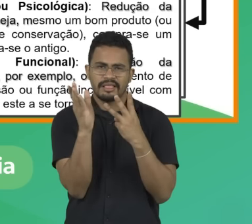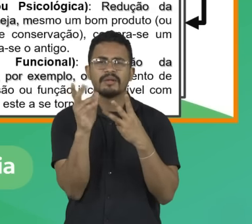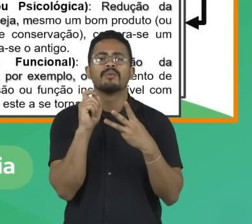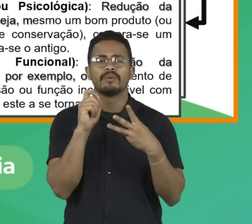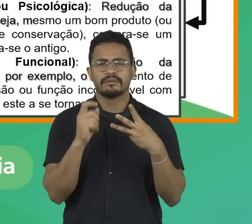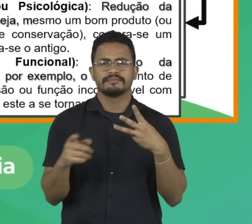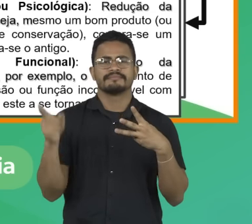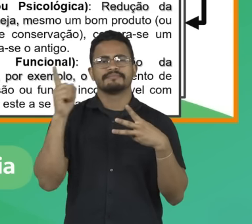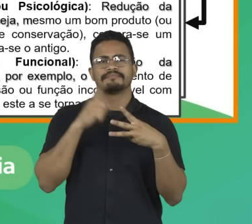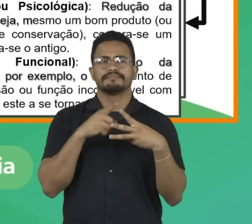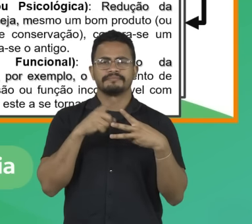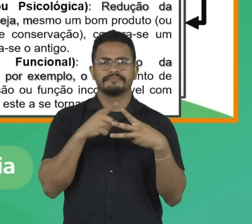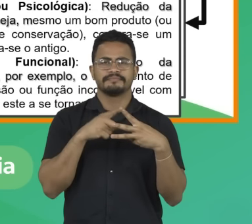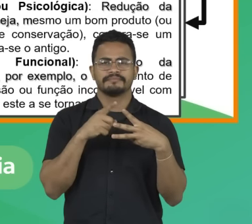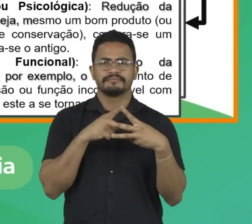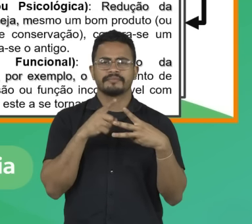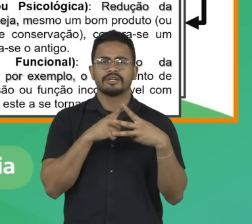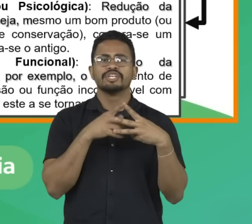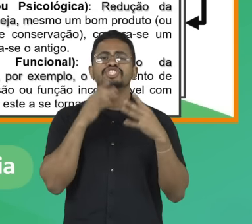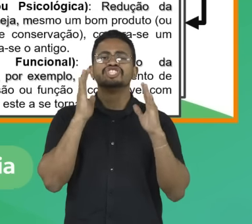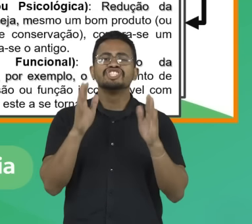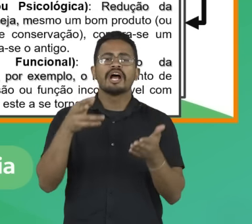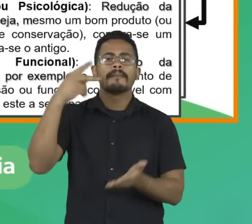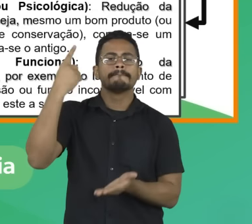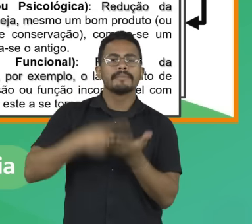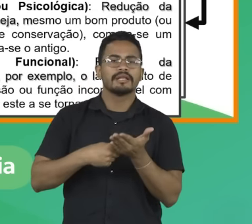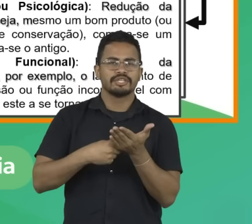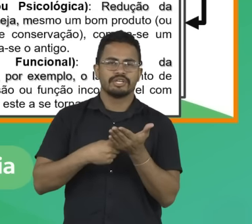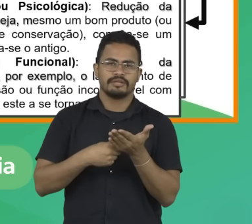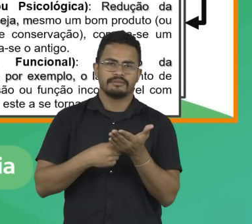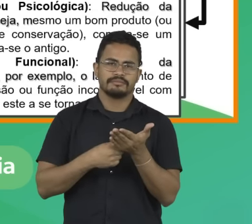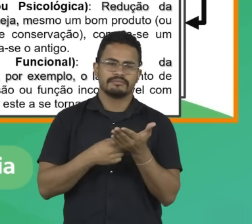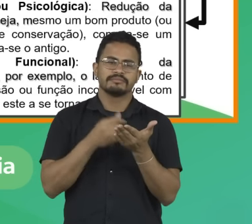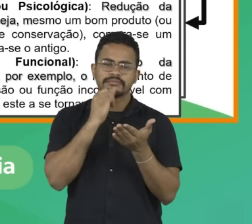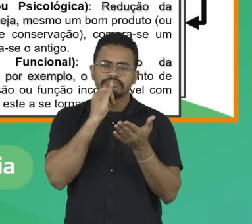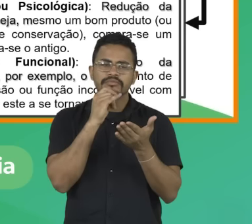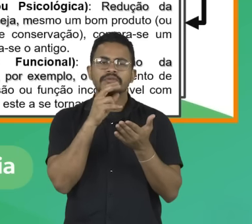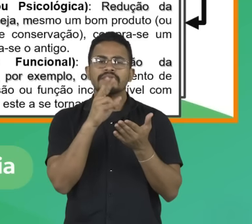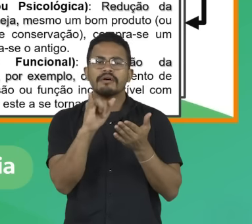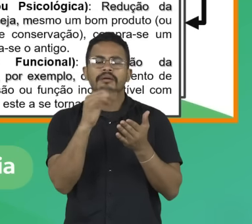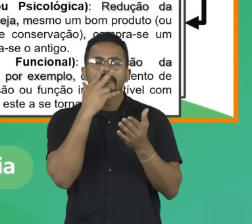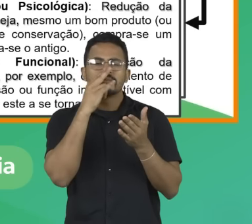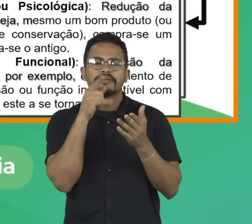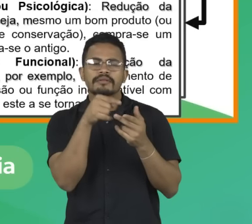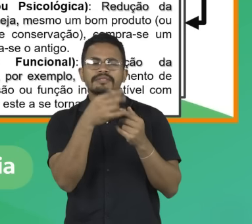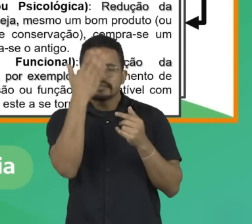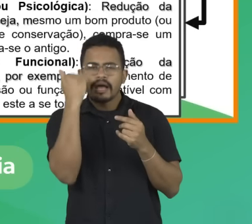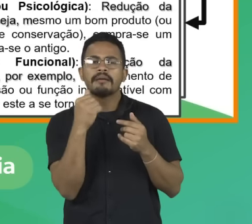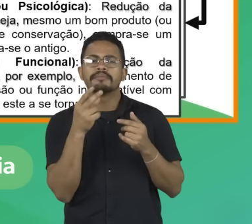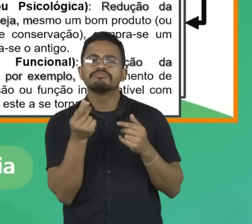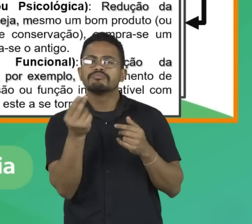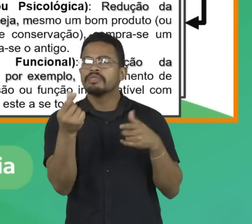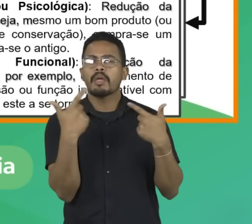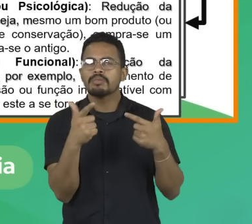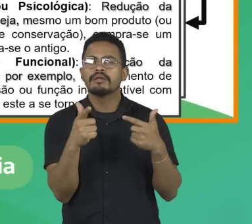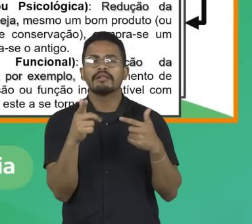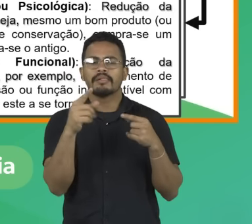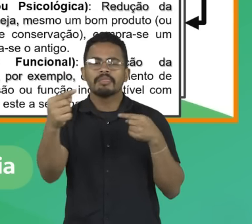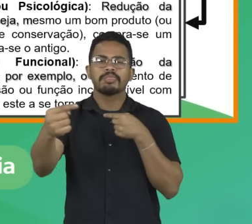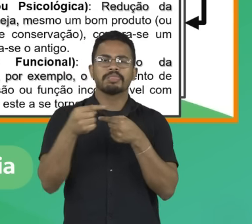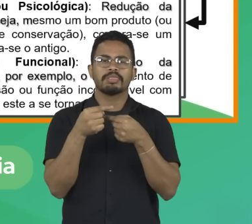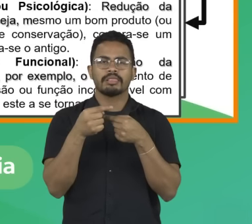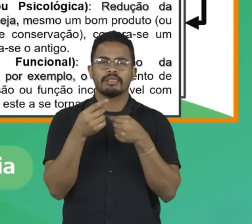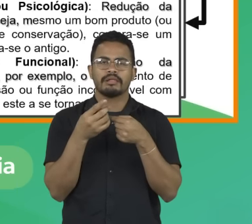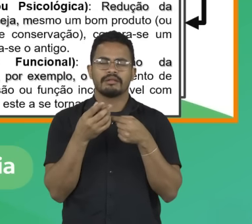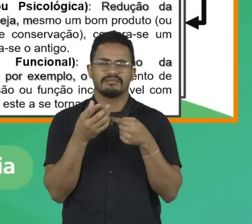são obsolescência programada ou planejada, que trata da redução da durabilidade dos produtos. Ou seja, você faz com que